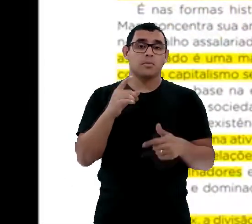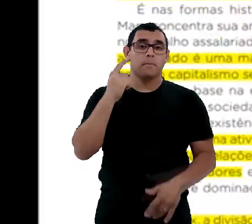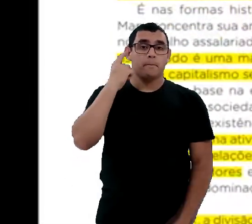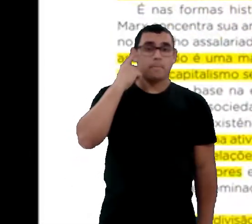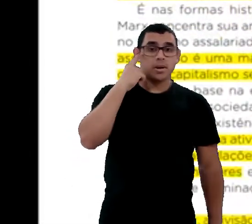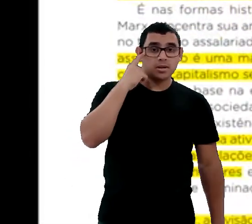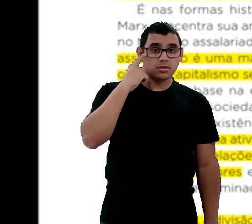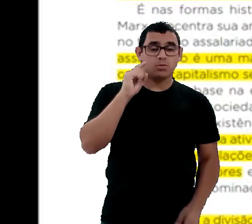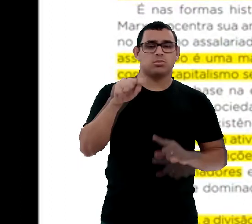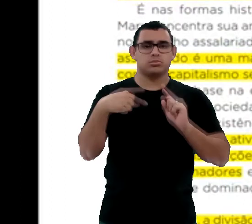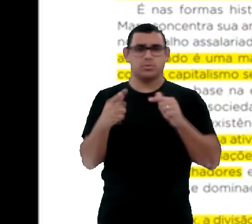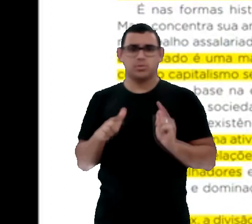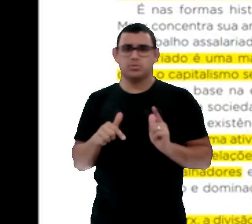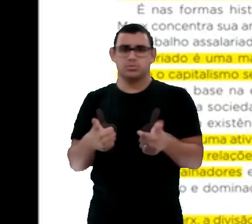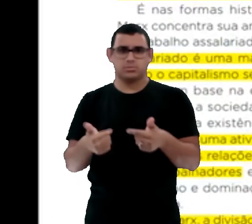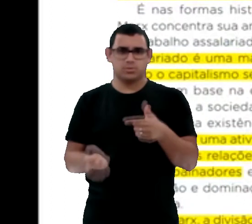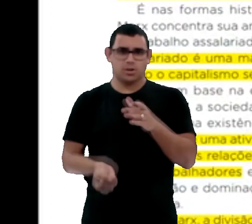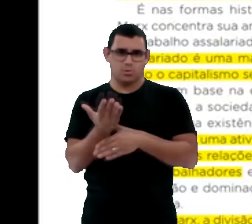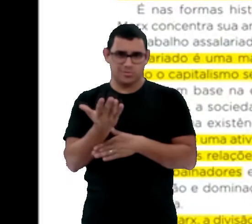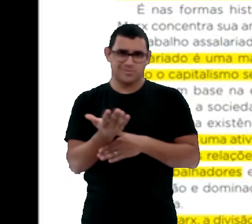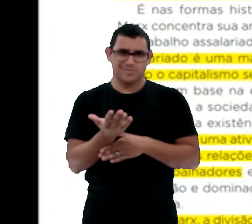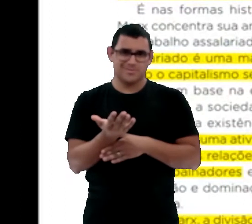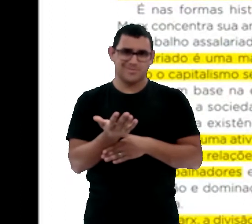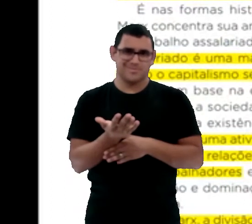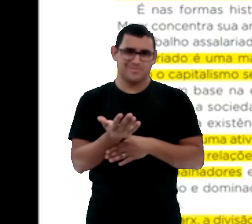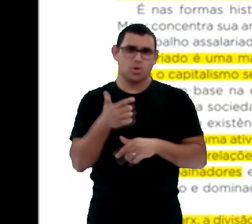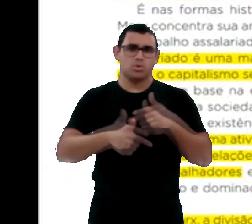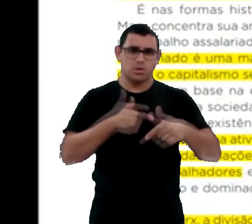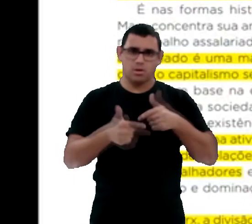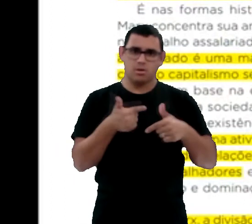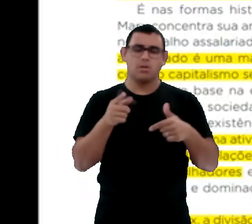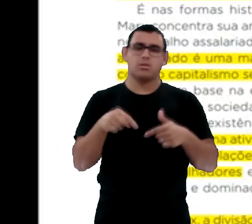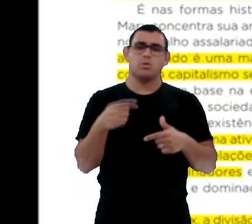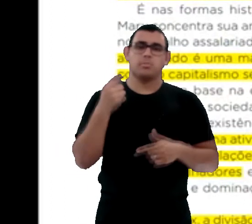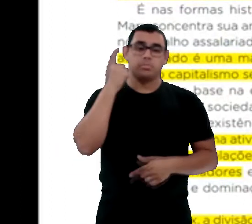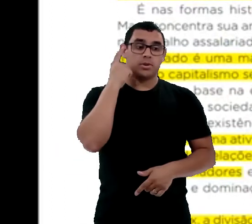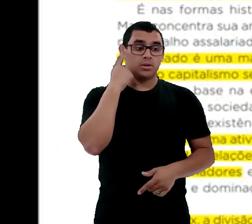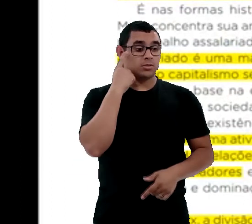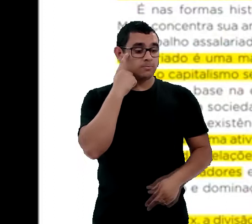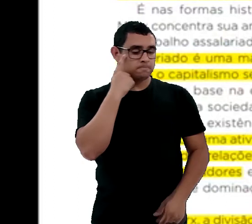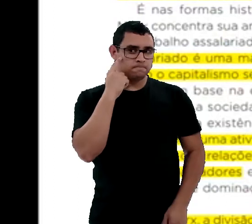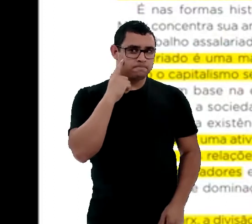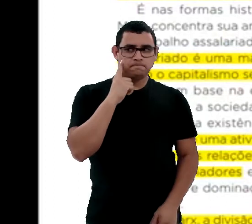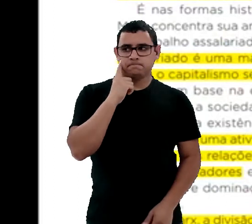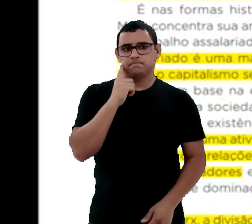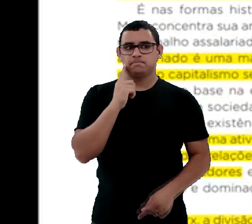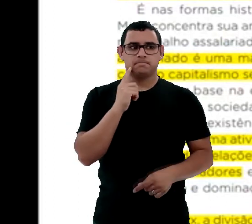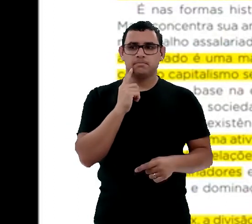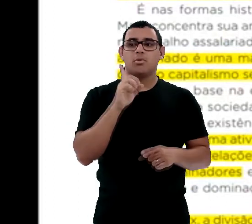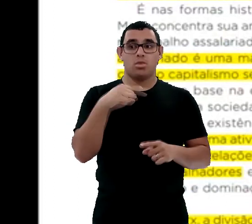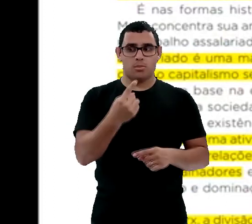Para Marx, o trabalho em geral é toda e qualquer atividade que primeiro pensamos e depois realizamos. Então, todo trabalho que se é